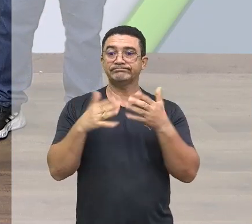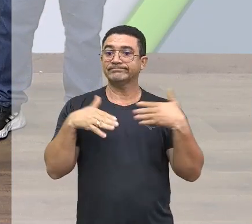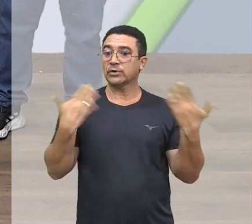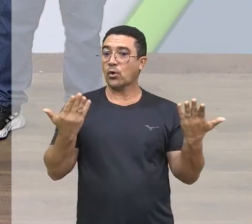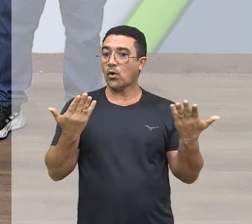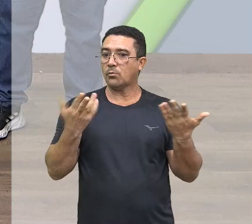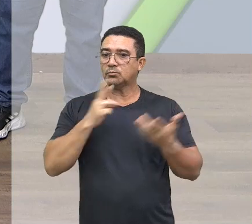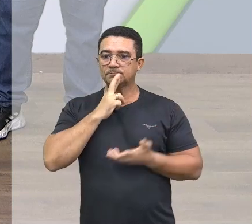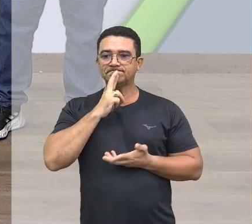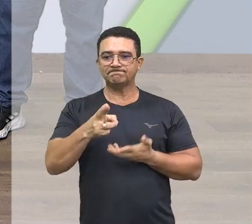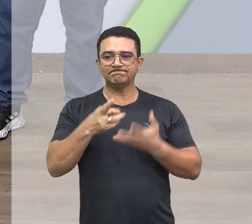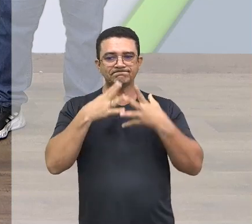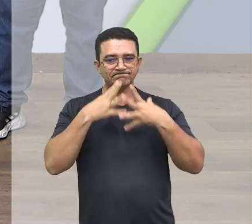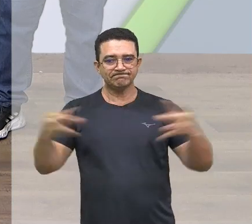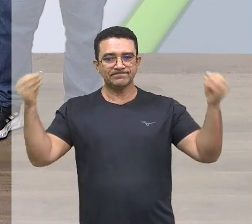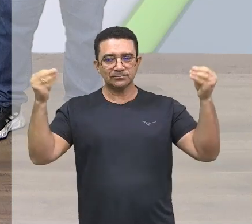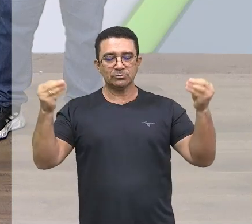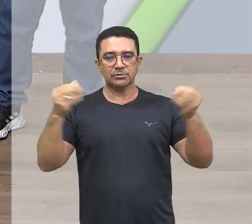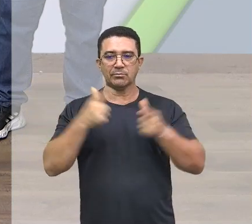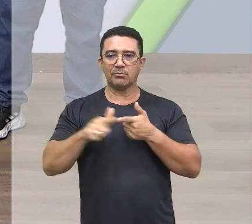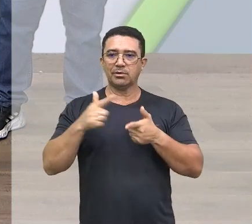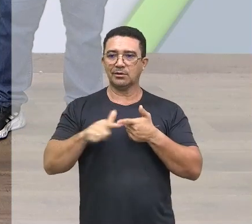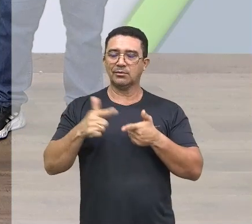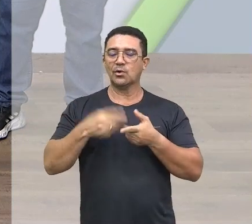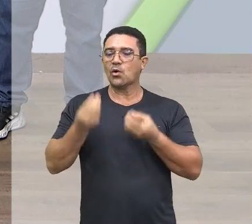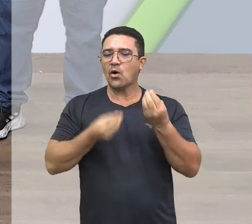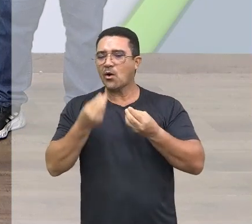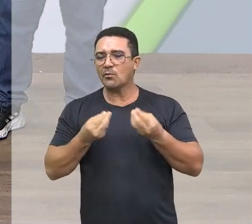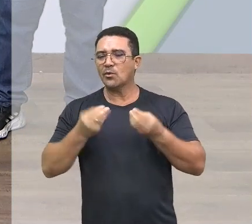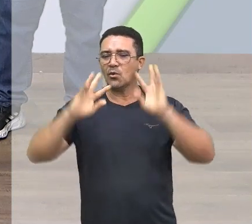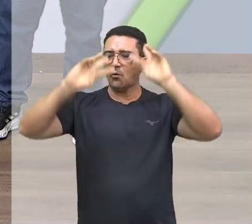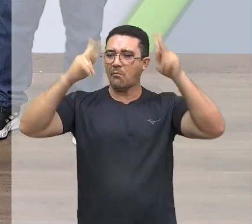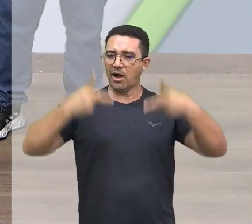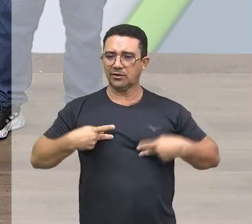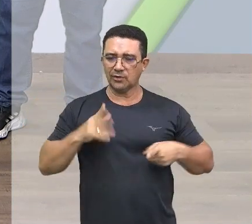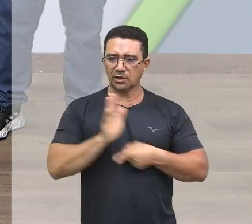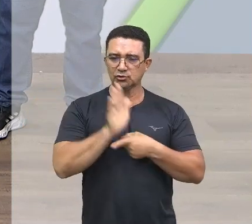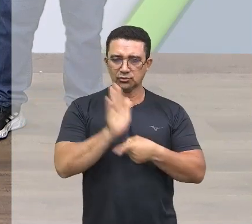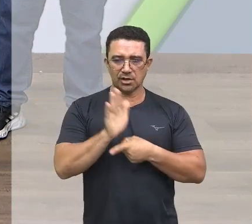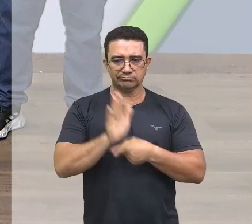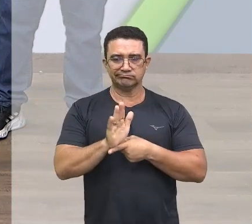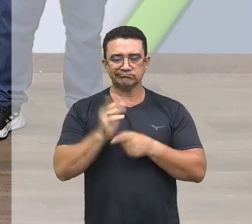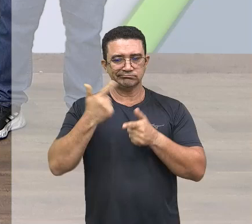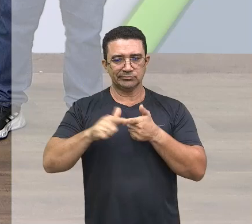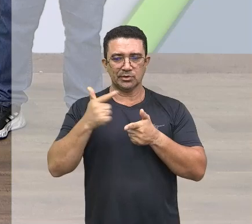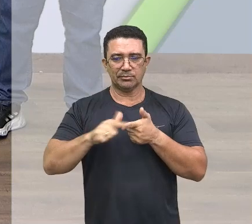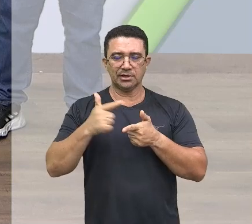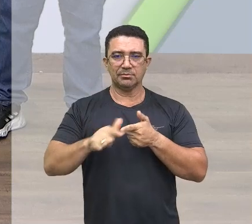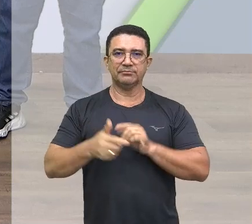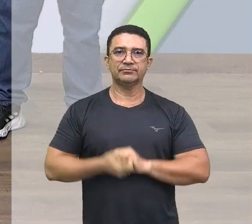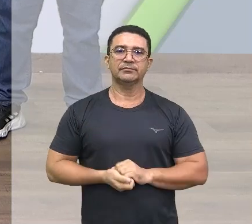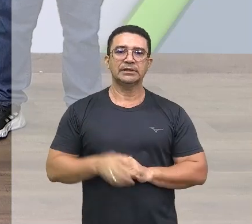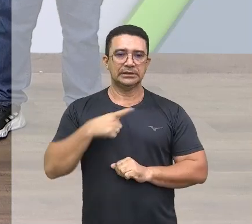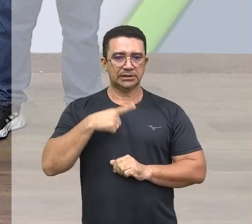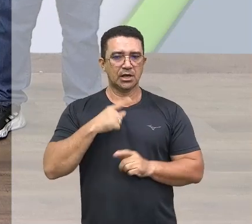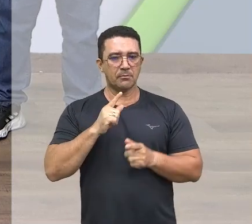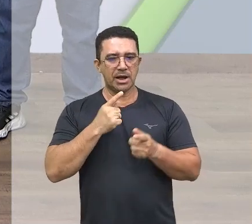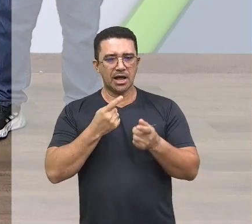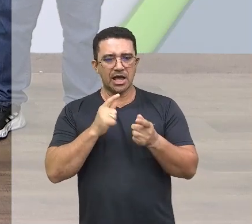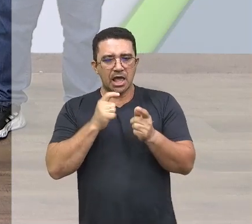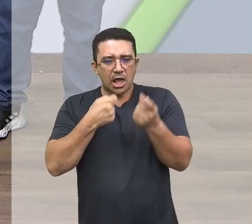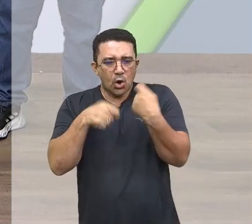né? Qual é a proposição da humanidade para solucionar esse problema? Porque, afinal, nós temos ainda uma economia muito